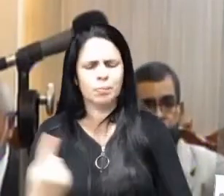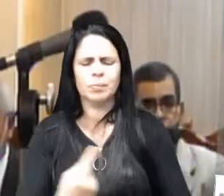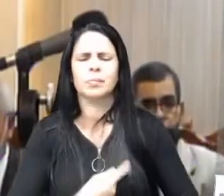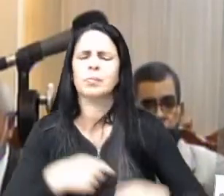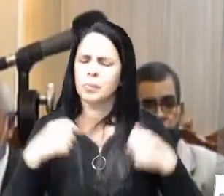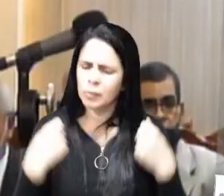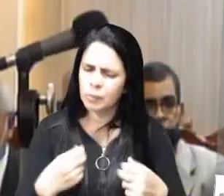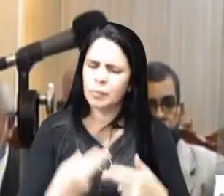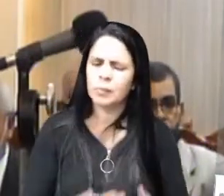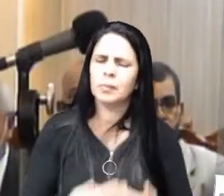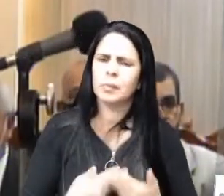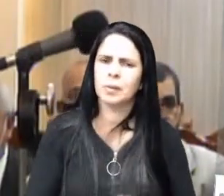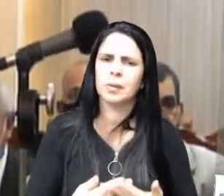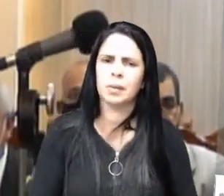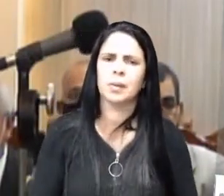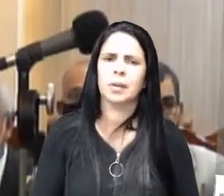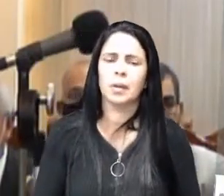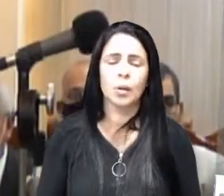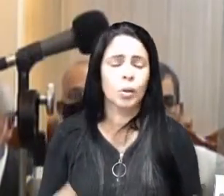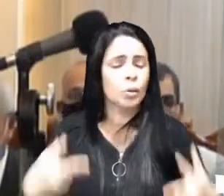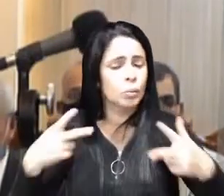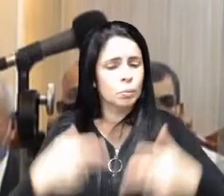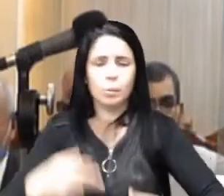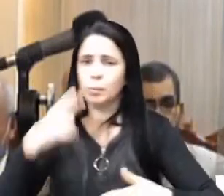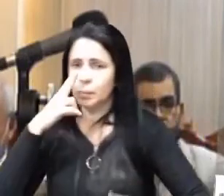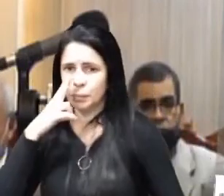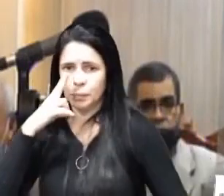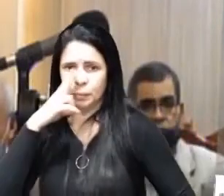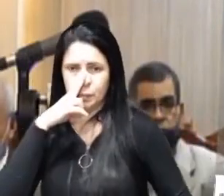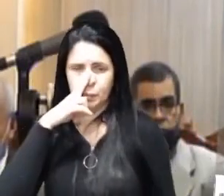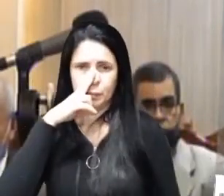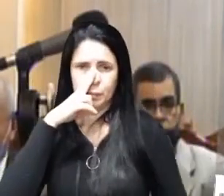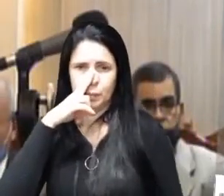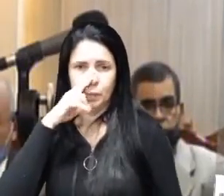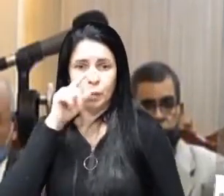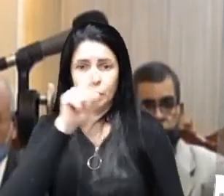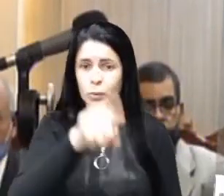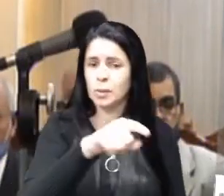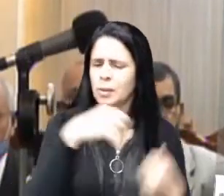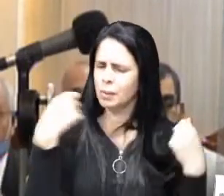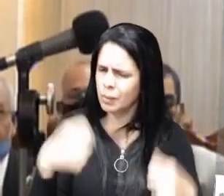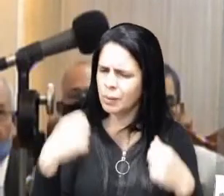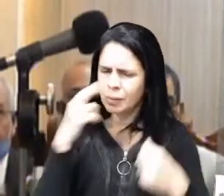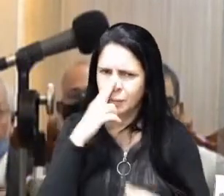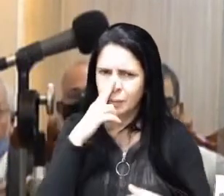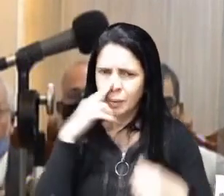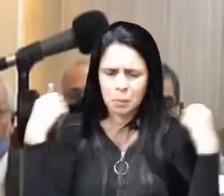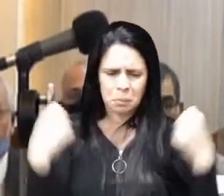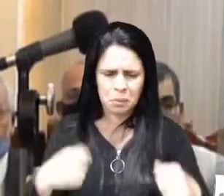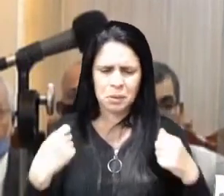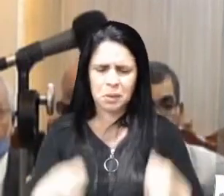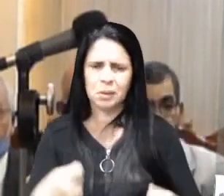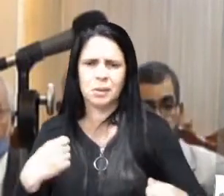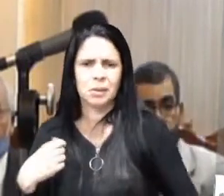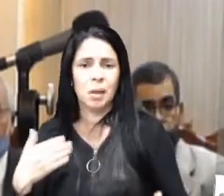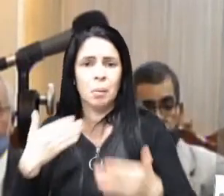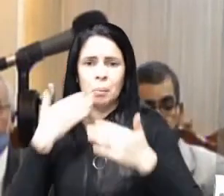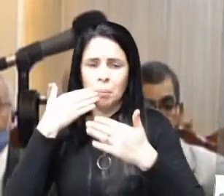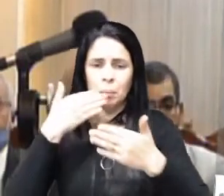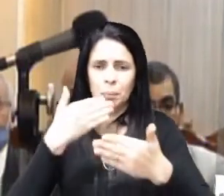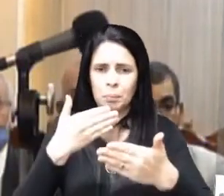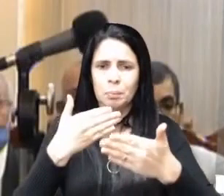pacientes. Como crente, nesse tempo do fim, você tem que ter paciência. Tem